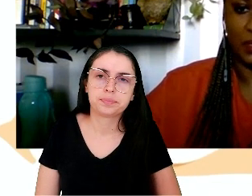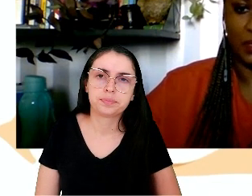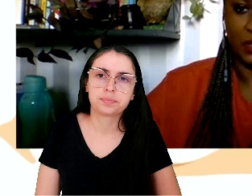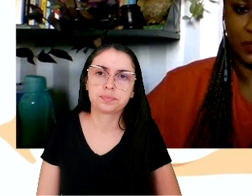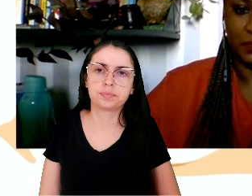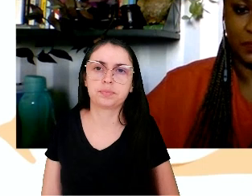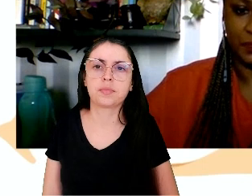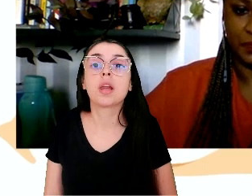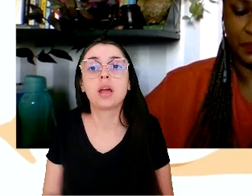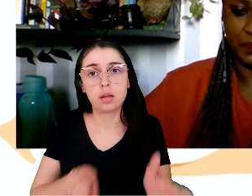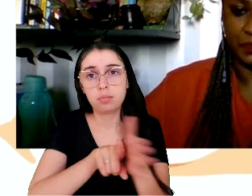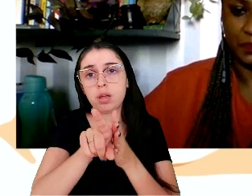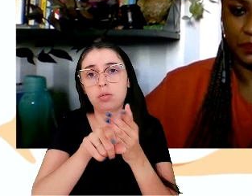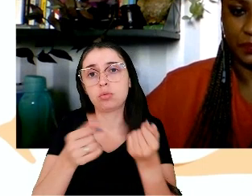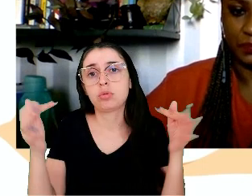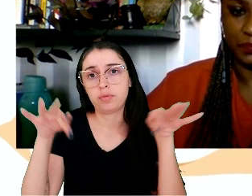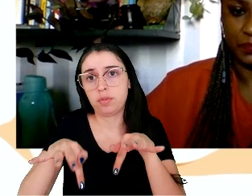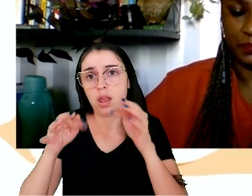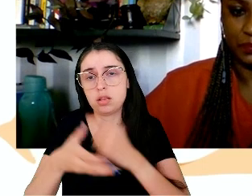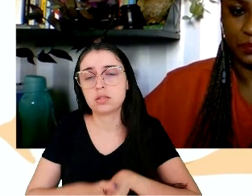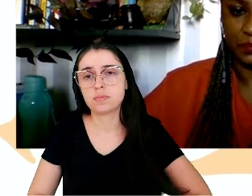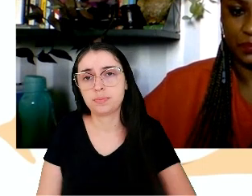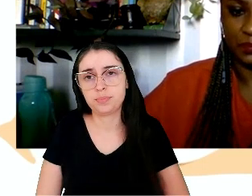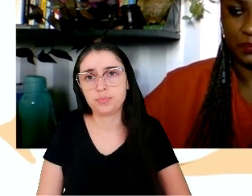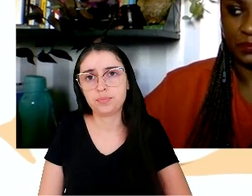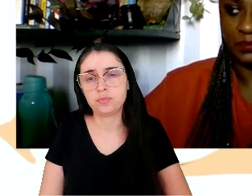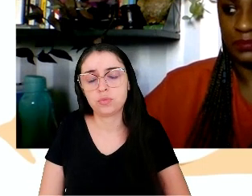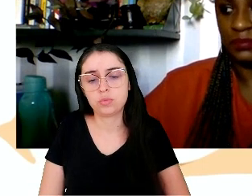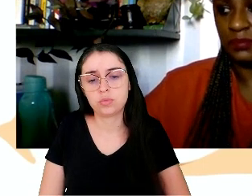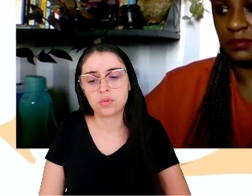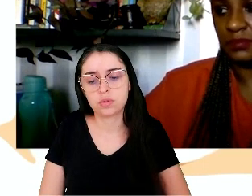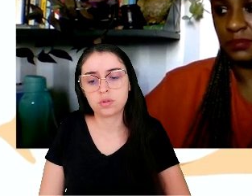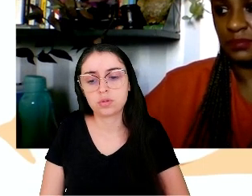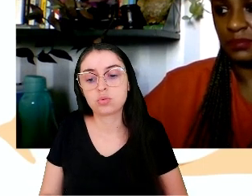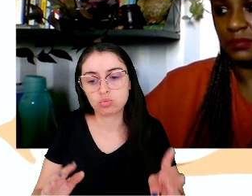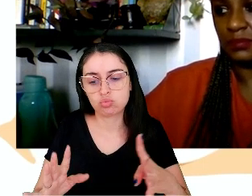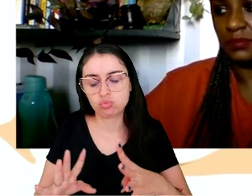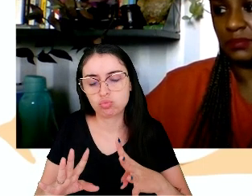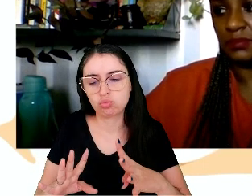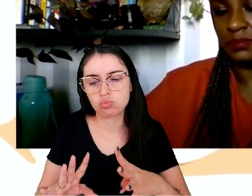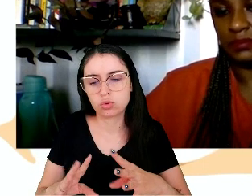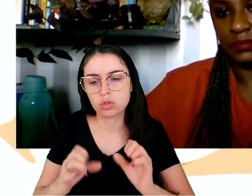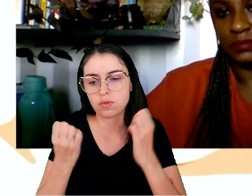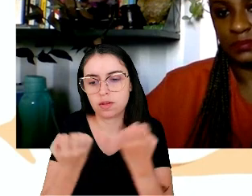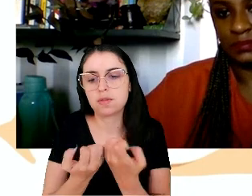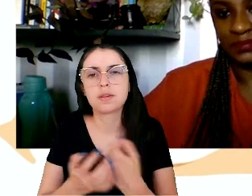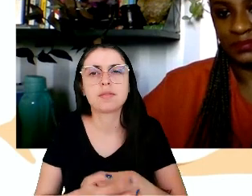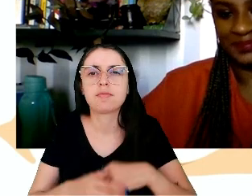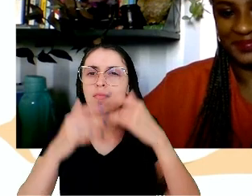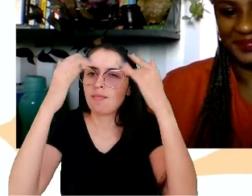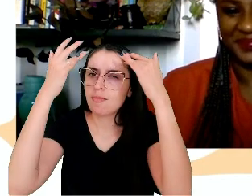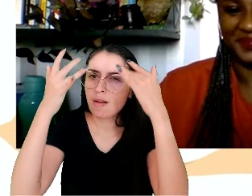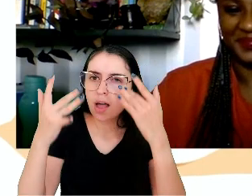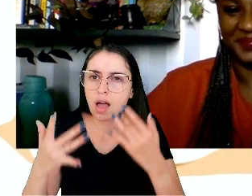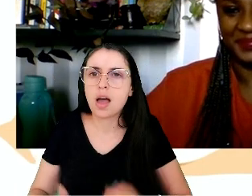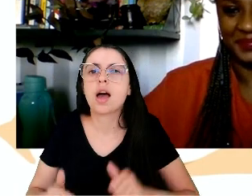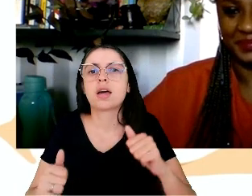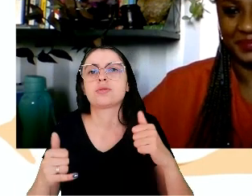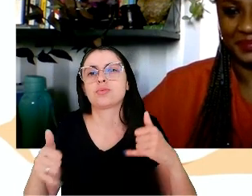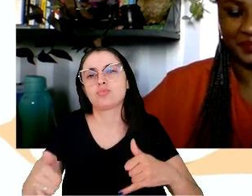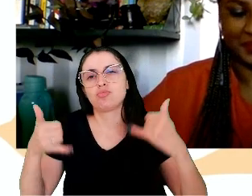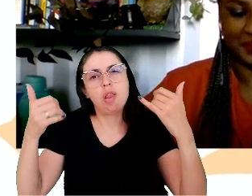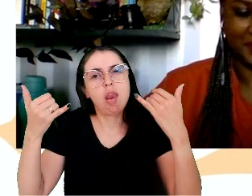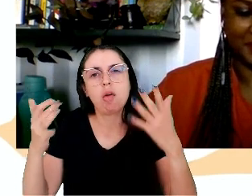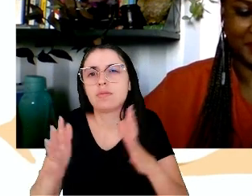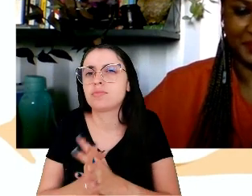Então, é a pergunta aqui final do evento de hoje. Temos mais elogios do que perguntas, realmente as